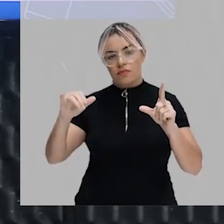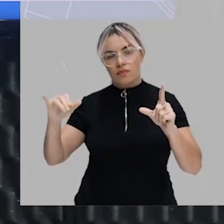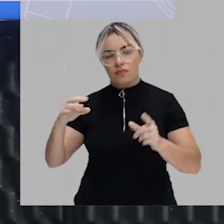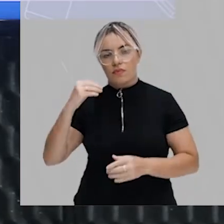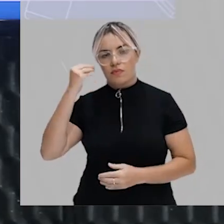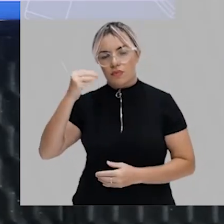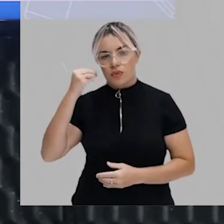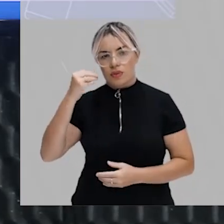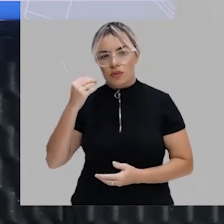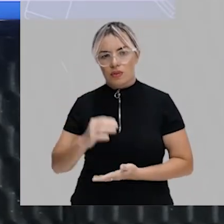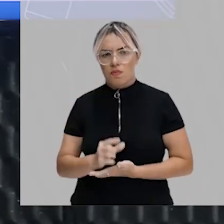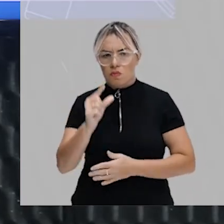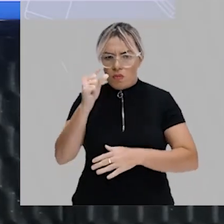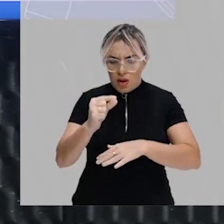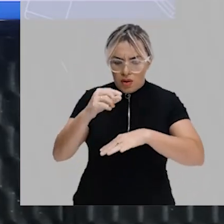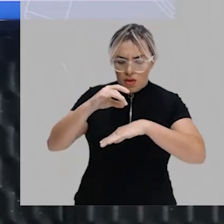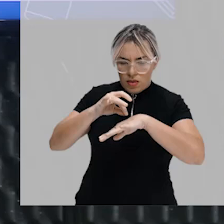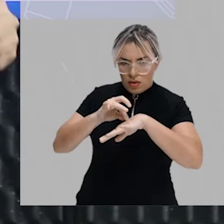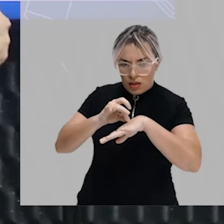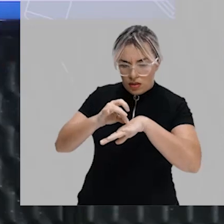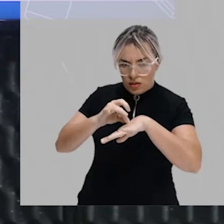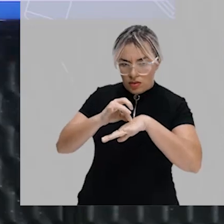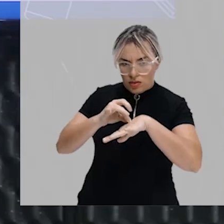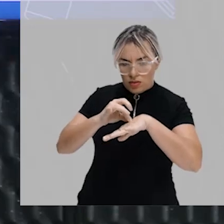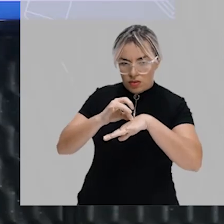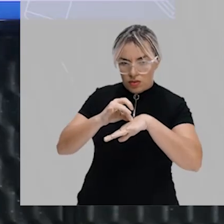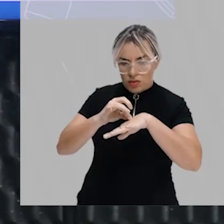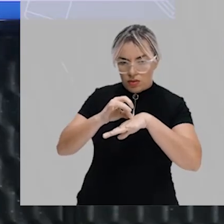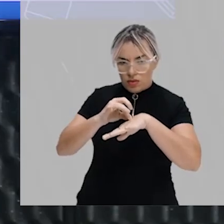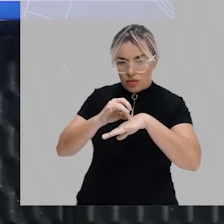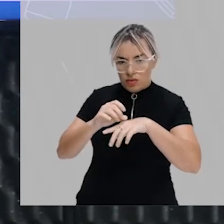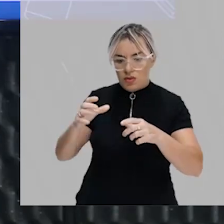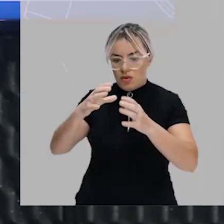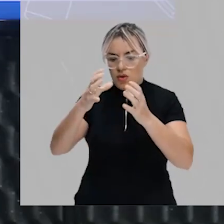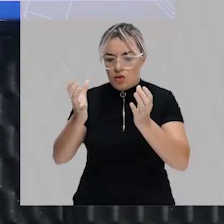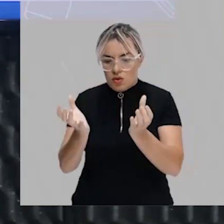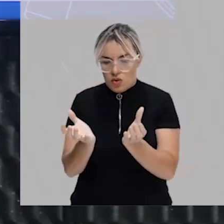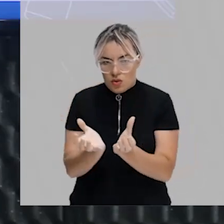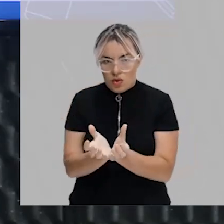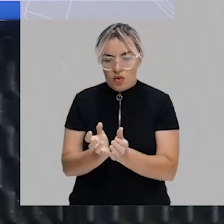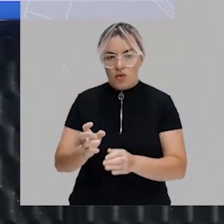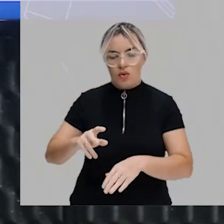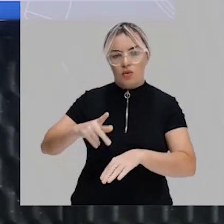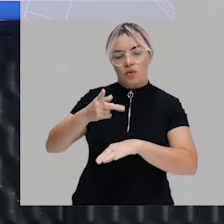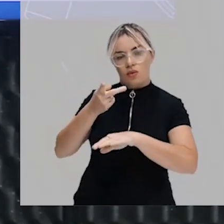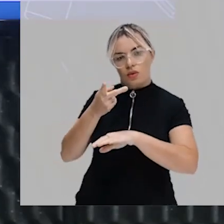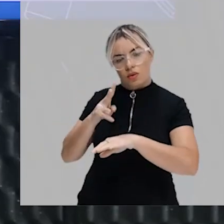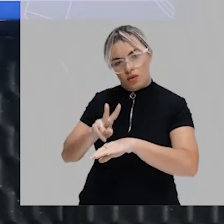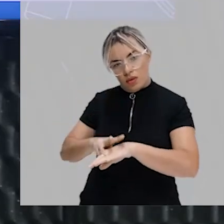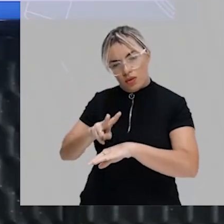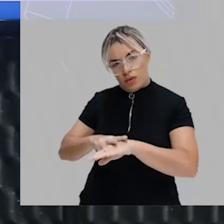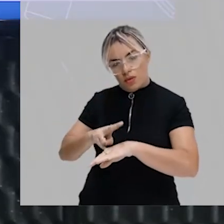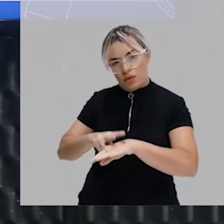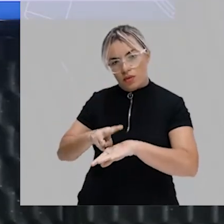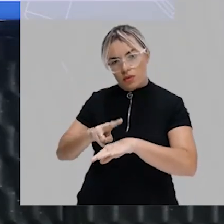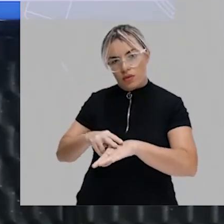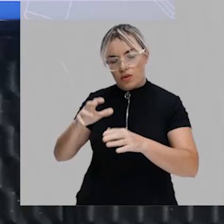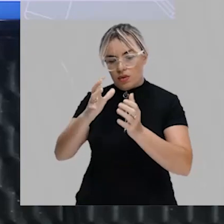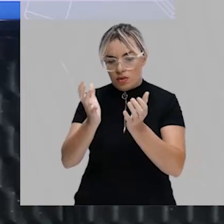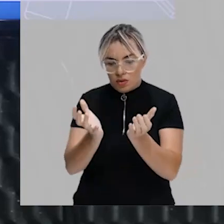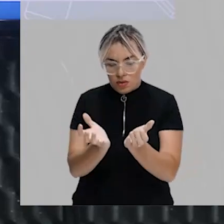com um pedaço de carne. Ele colocava um pedaço de carne dentro de tubos de vidro, tá? Alguns tubos de vidro ele